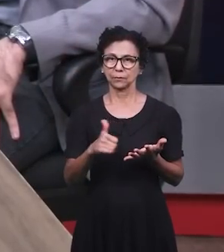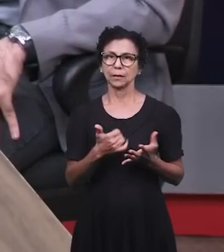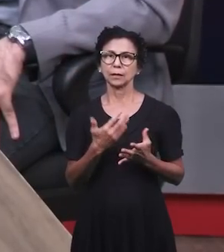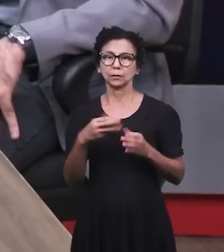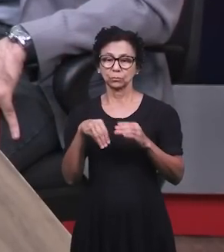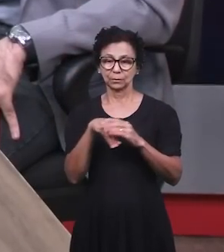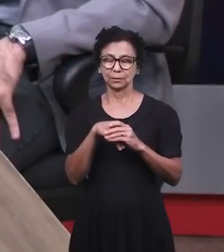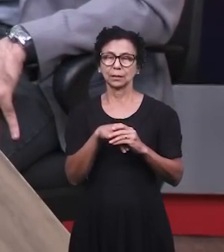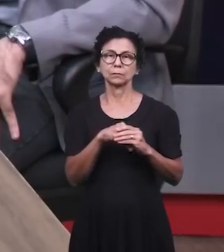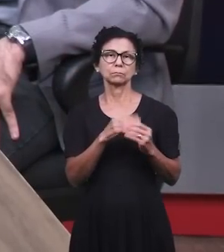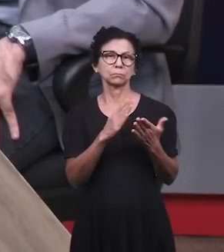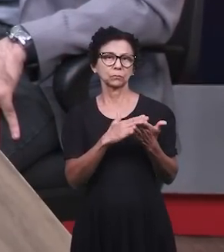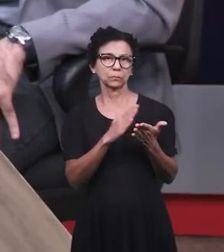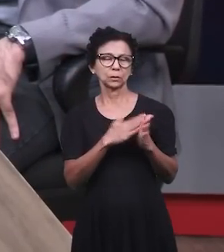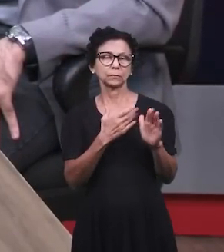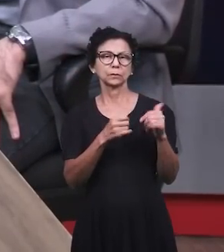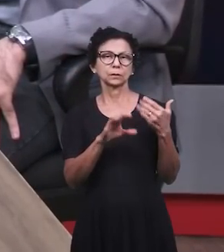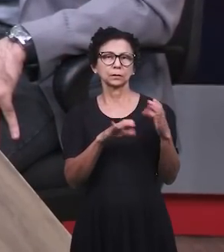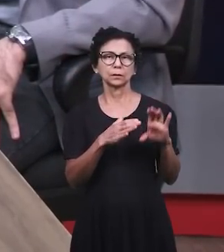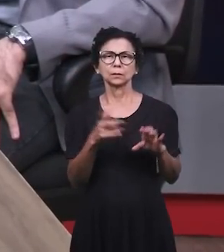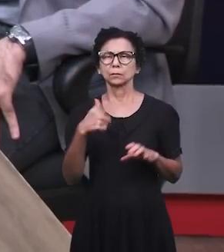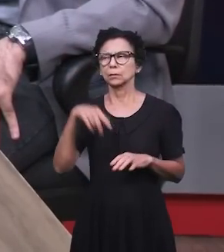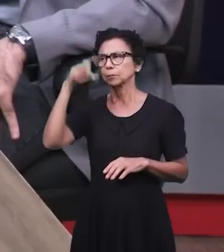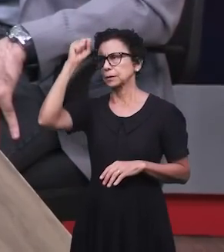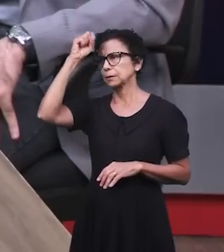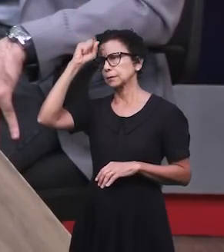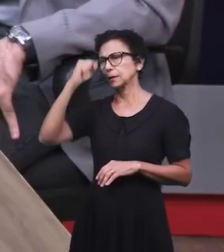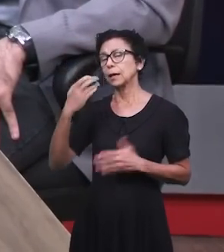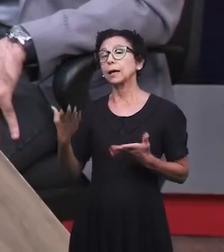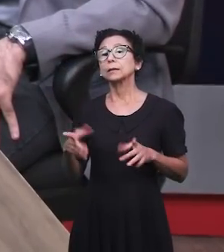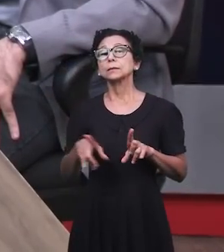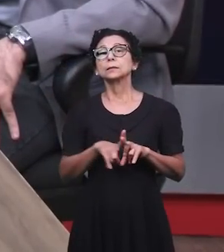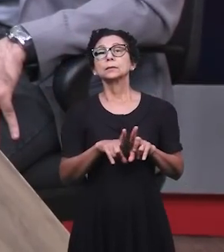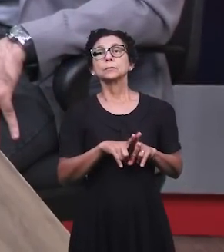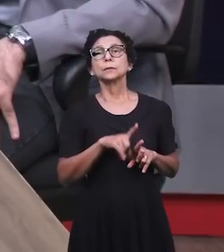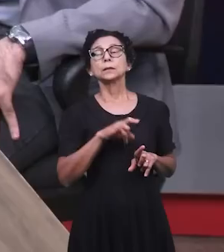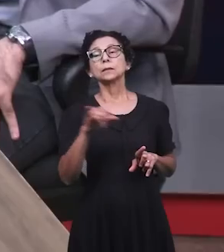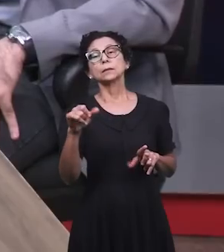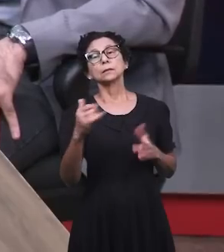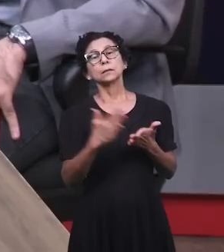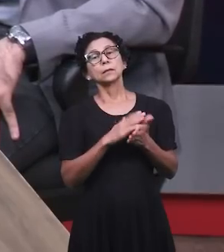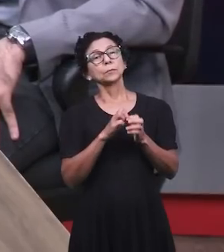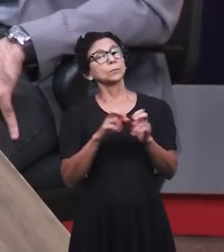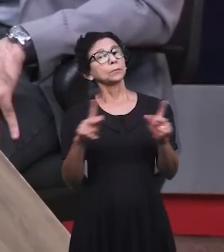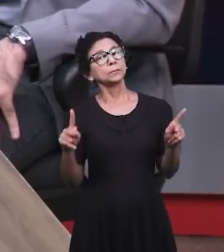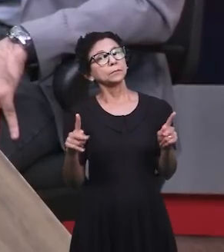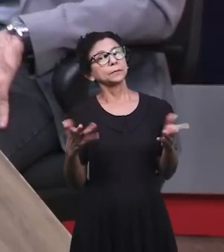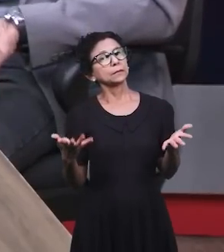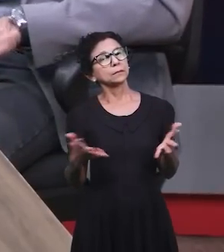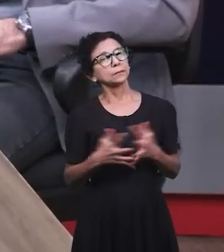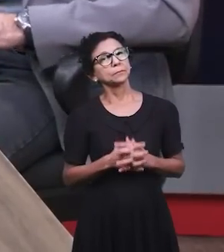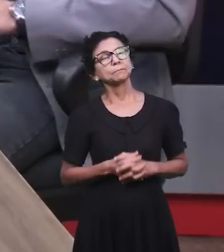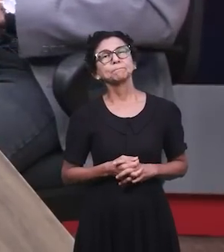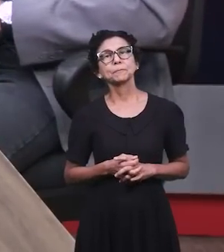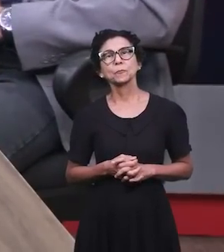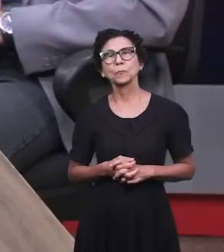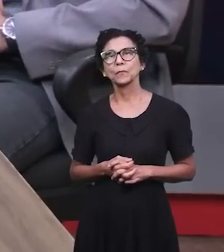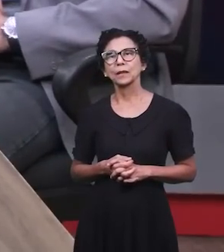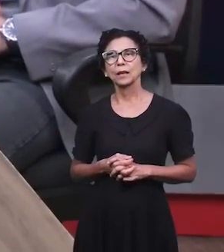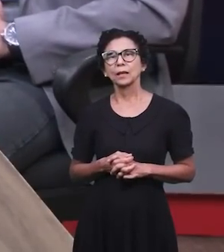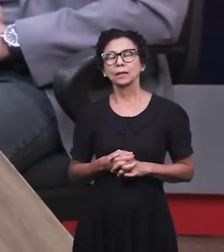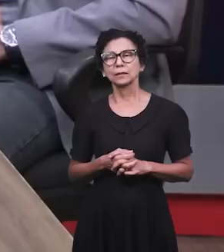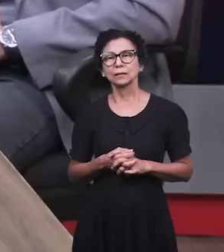nós aprendemos aí nos últimos anos. Nós podemos mencionar também Apocalipse. Sim. Você vê que o primeiro, eu até